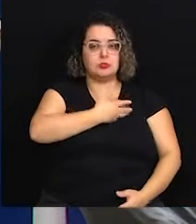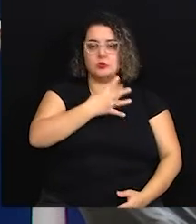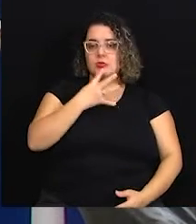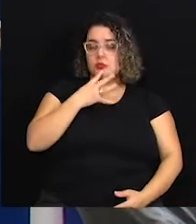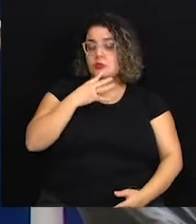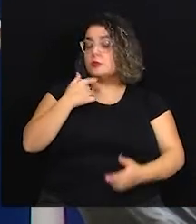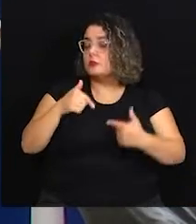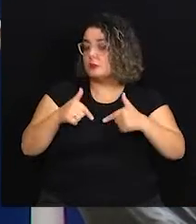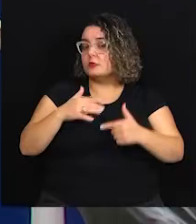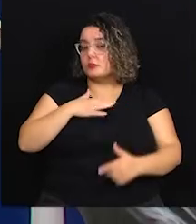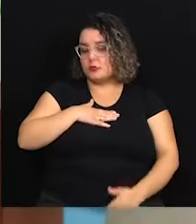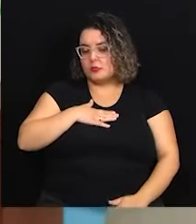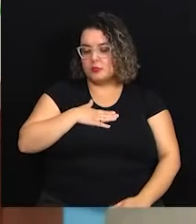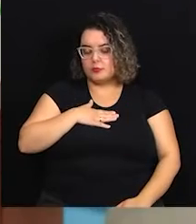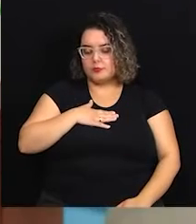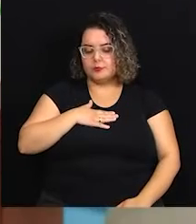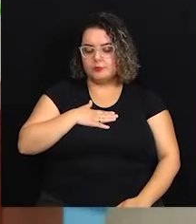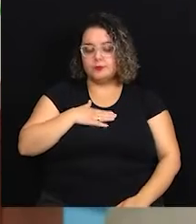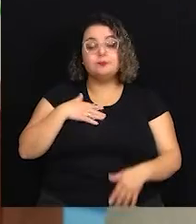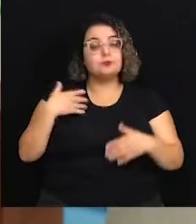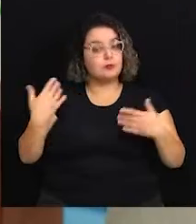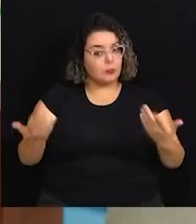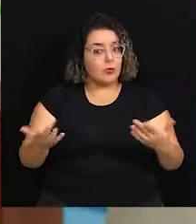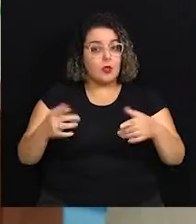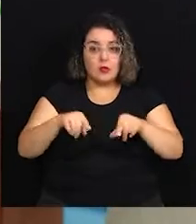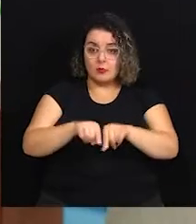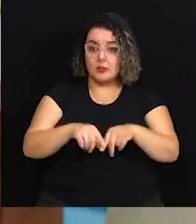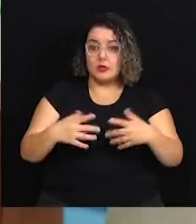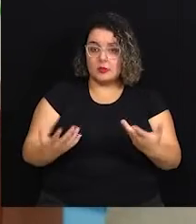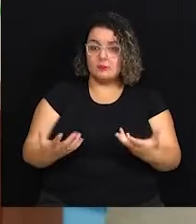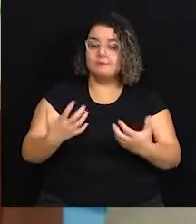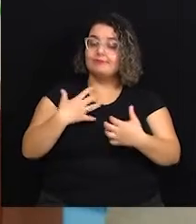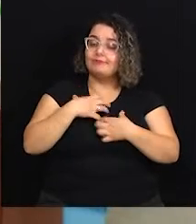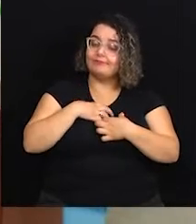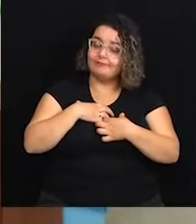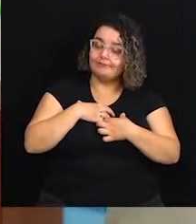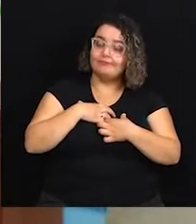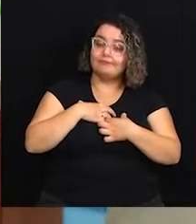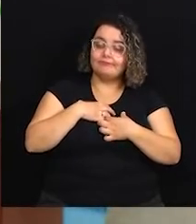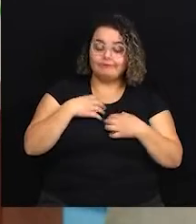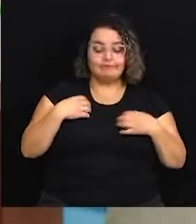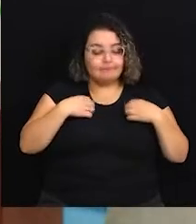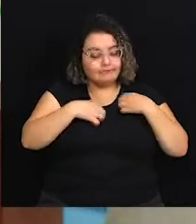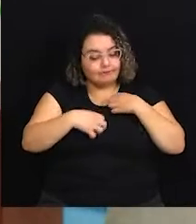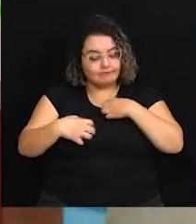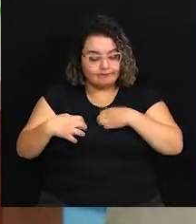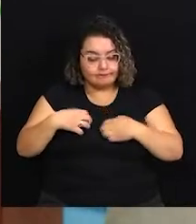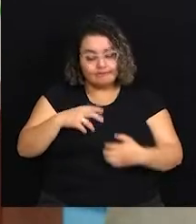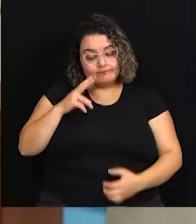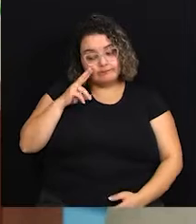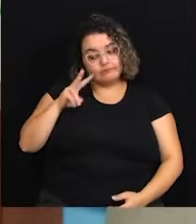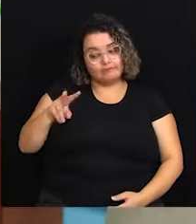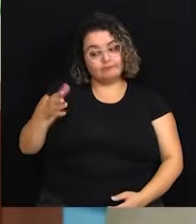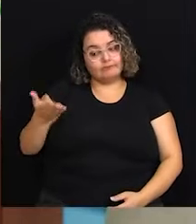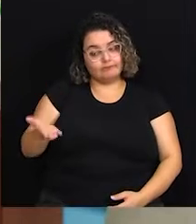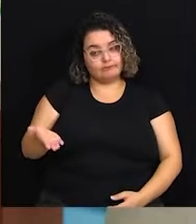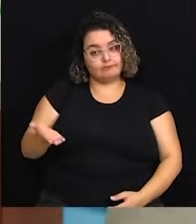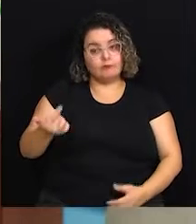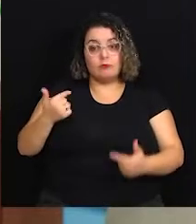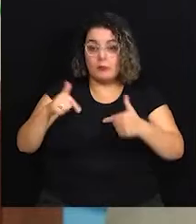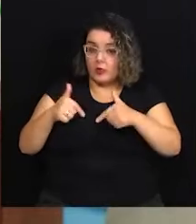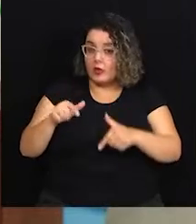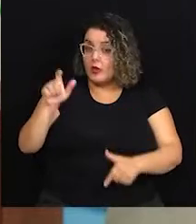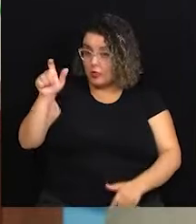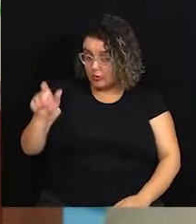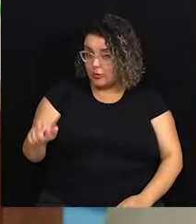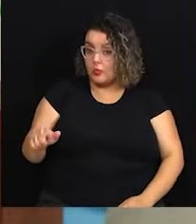meu trabalho. E também foi uma coisa que eu fiquei muito angustiada ao ver que, na realidade, eu estava trabalhando